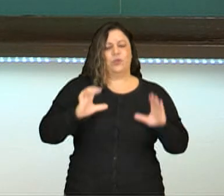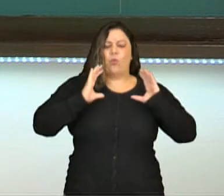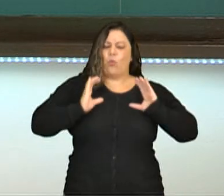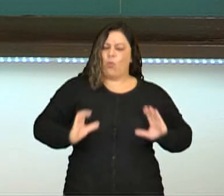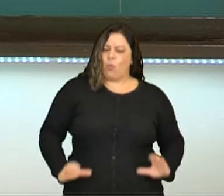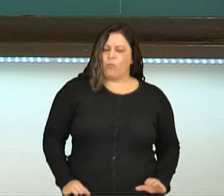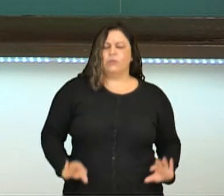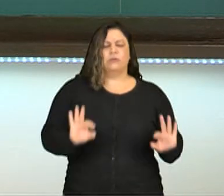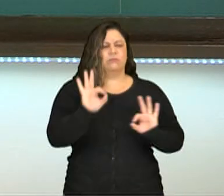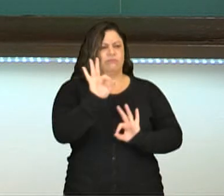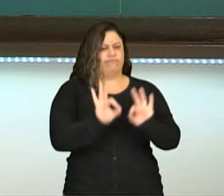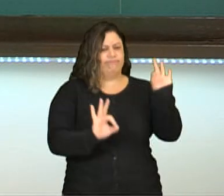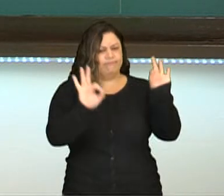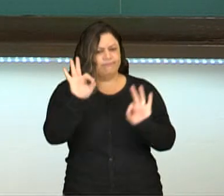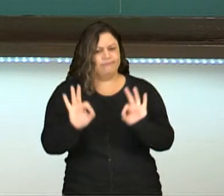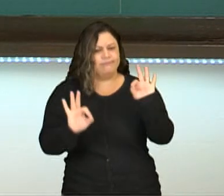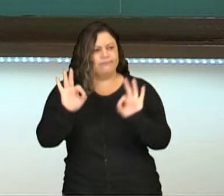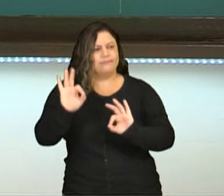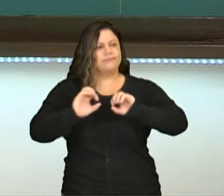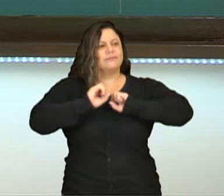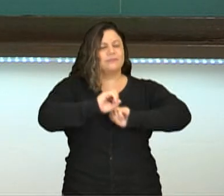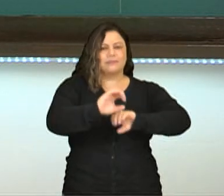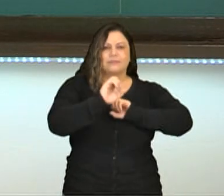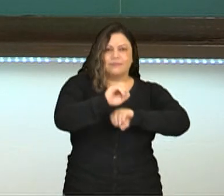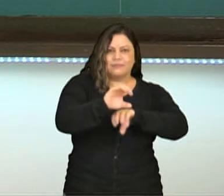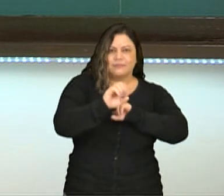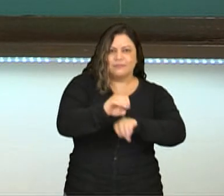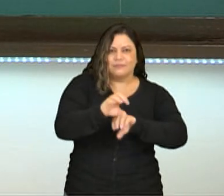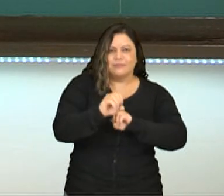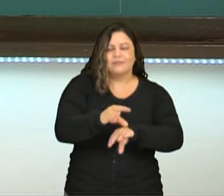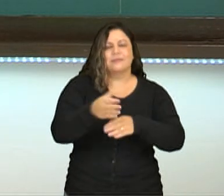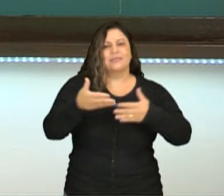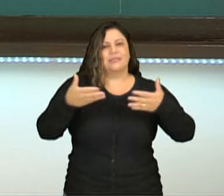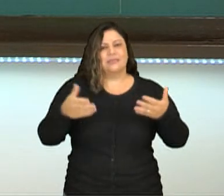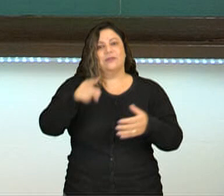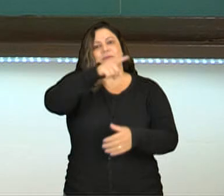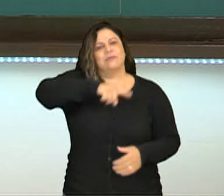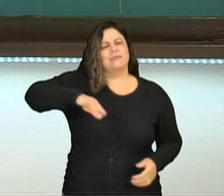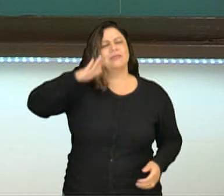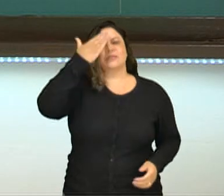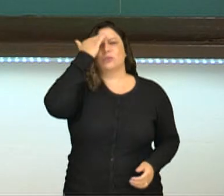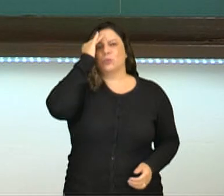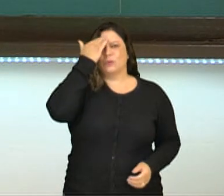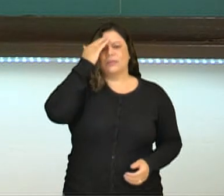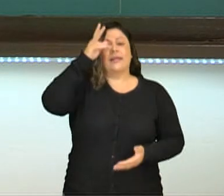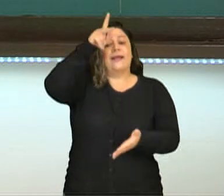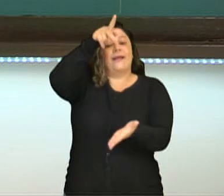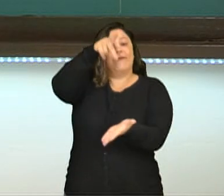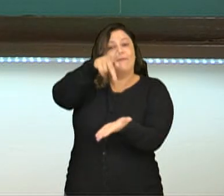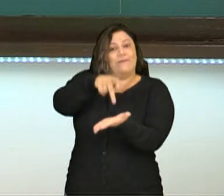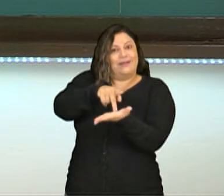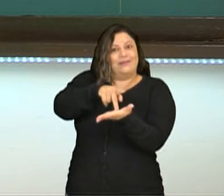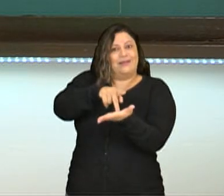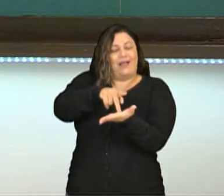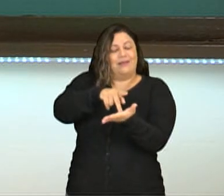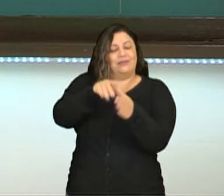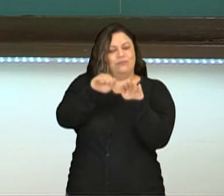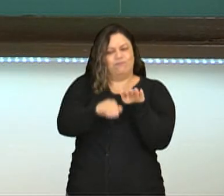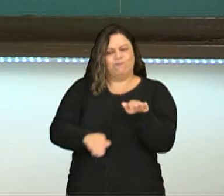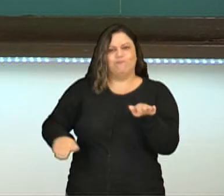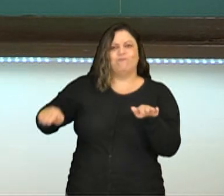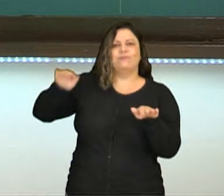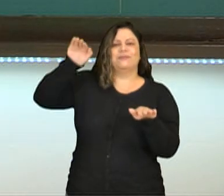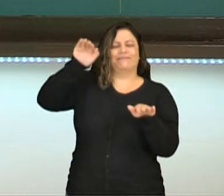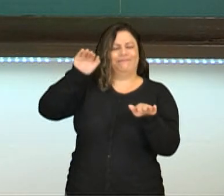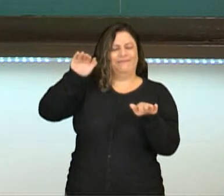organização para o ensino, para a educação, para a compreensão da verdade, aqui é muito forte e por isso recebe esse